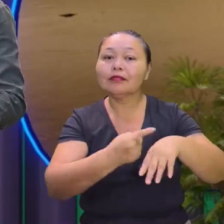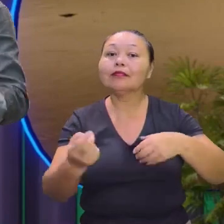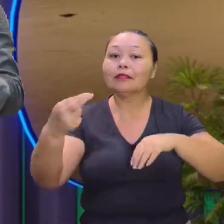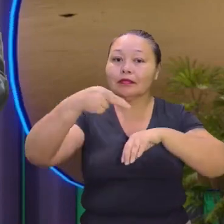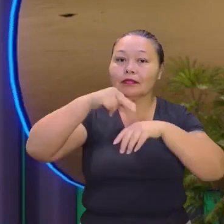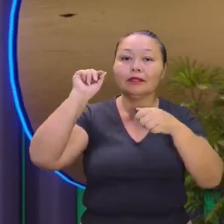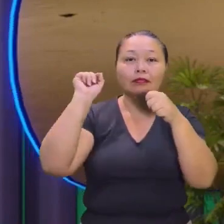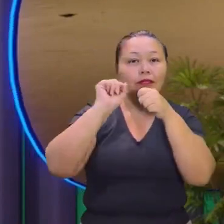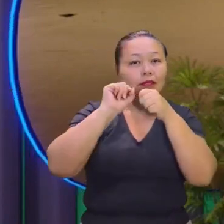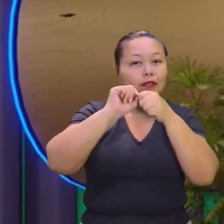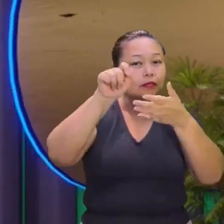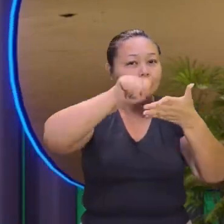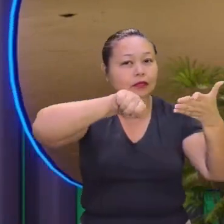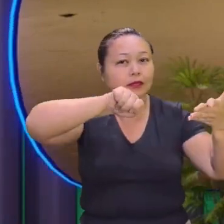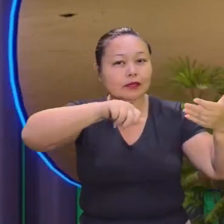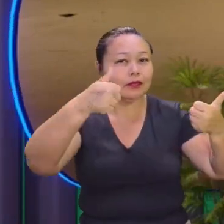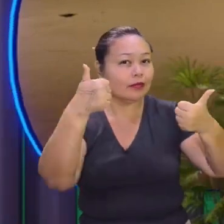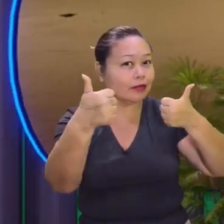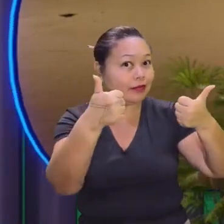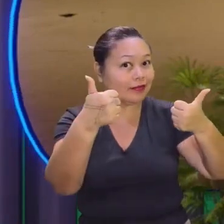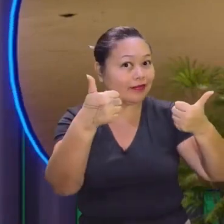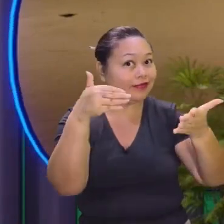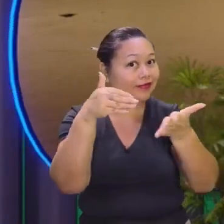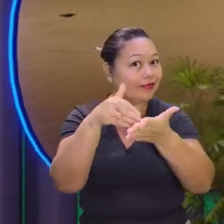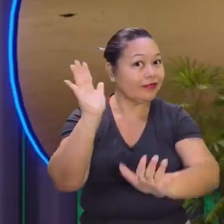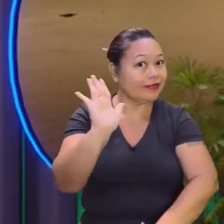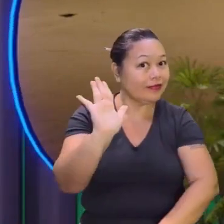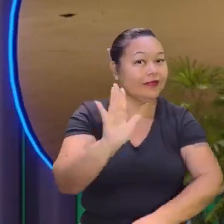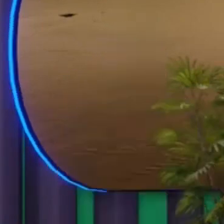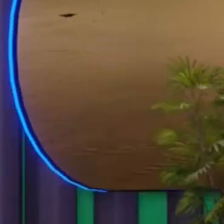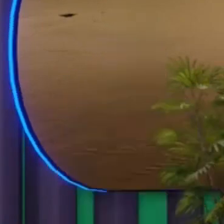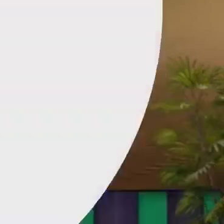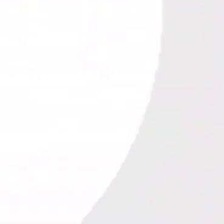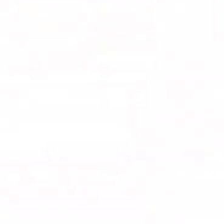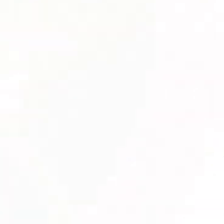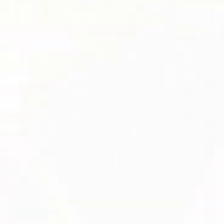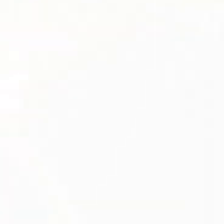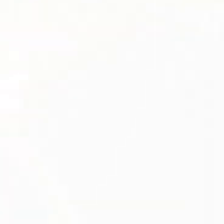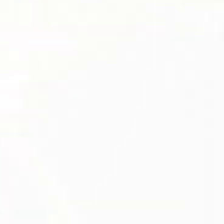gente volta para fazer a correção, beleza? Até mais. Tchau.